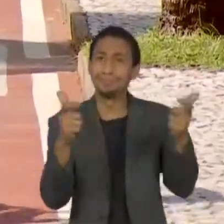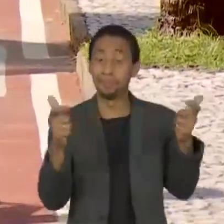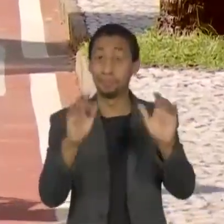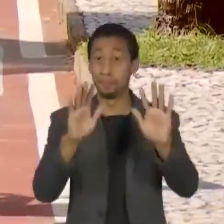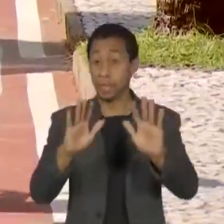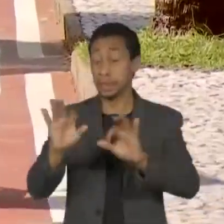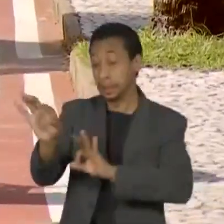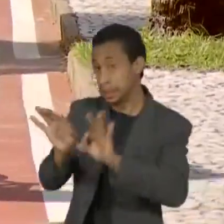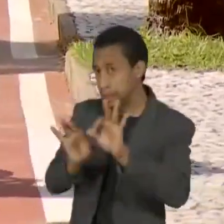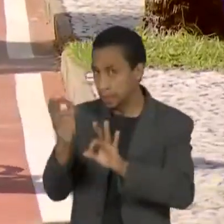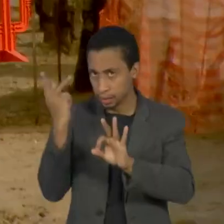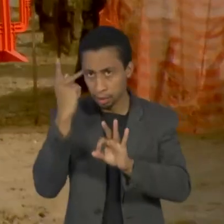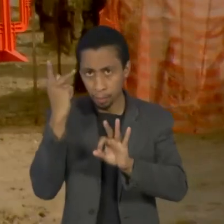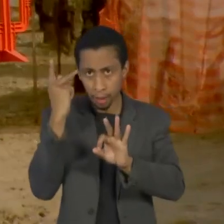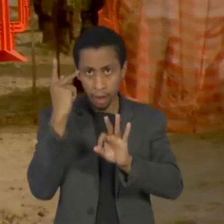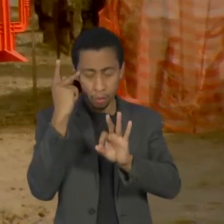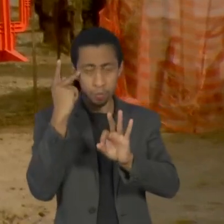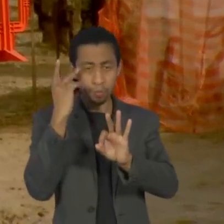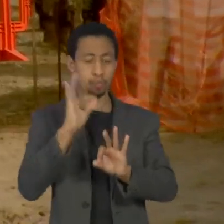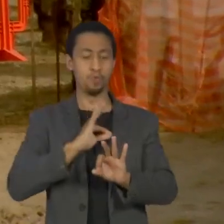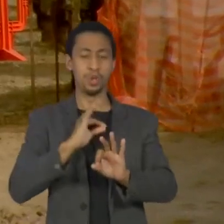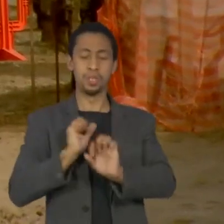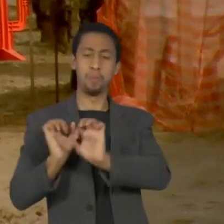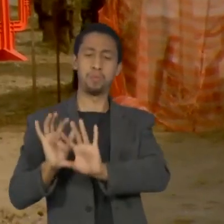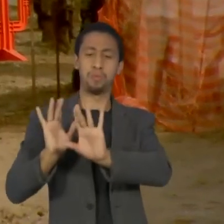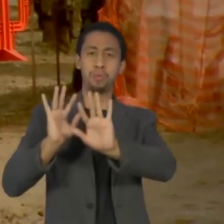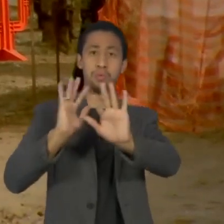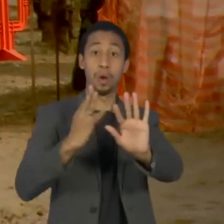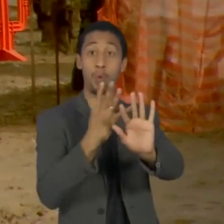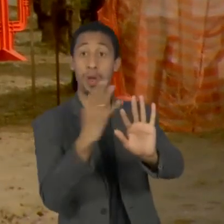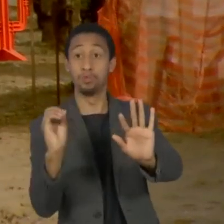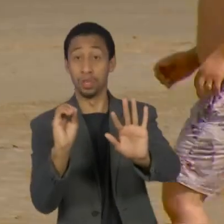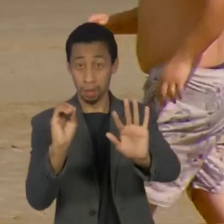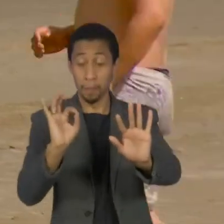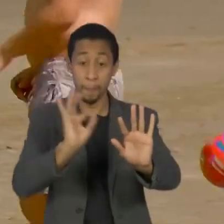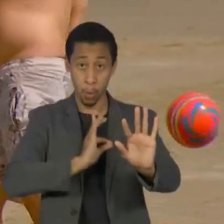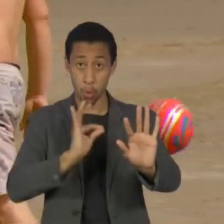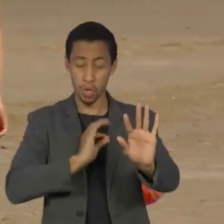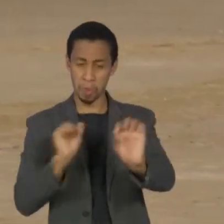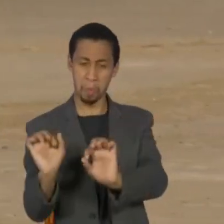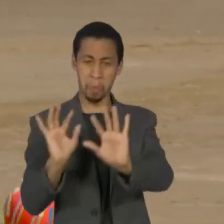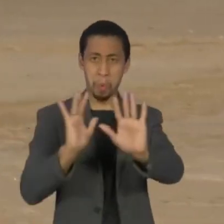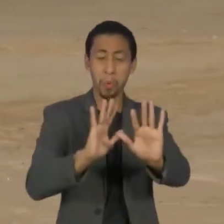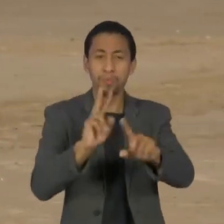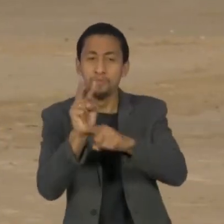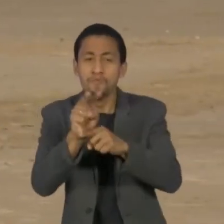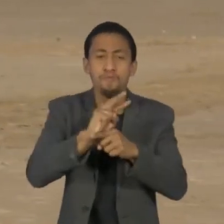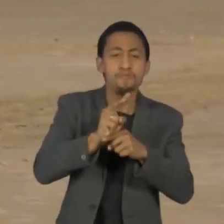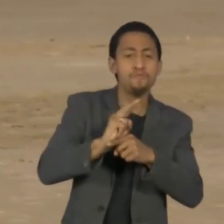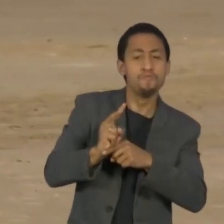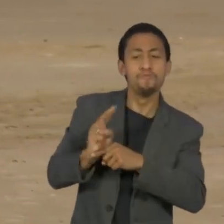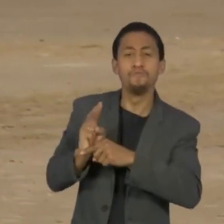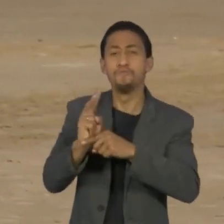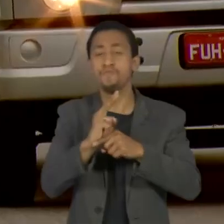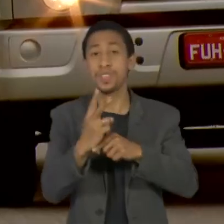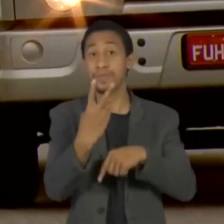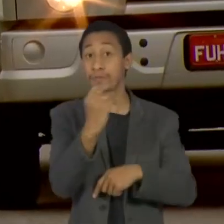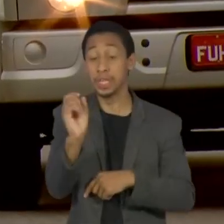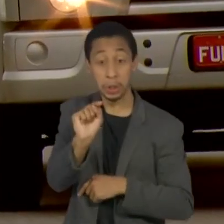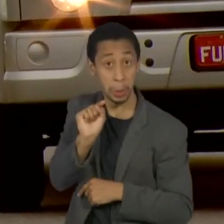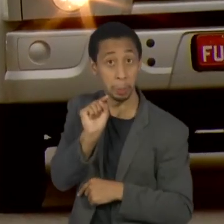implementou a Operação Independência. O reforço em todos os municípios turísticos do estado foi de 20 mil policiais,